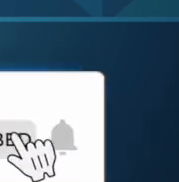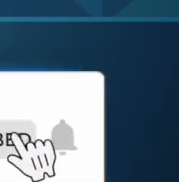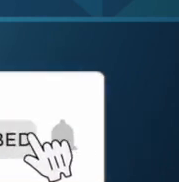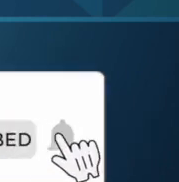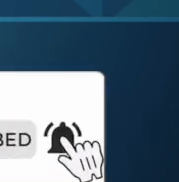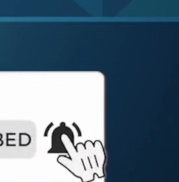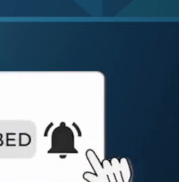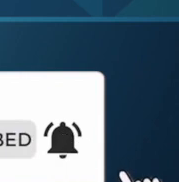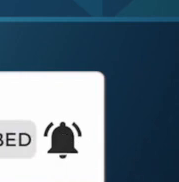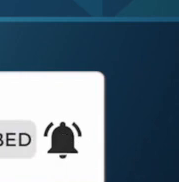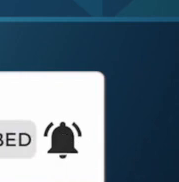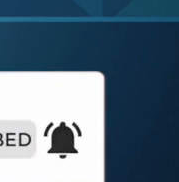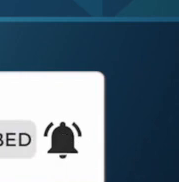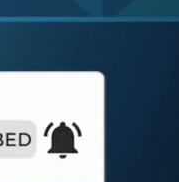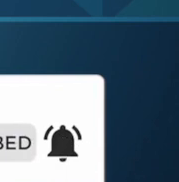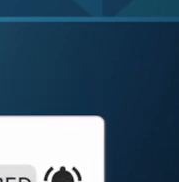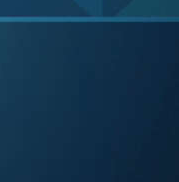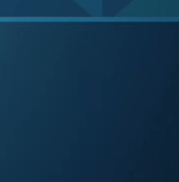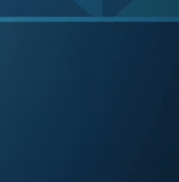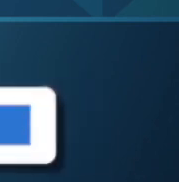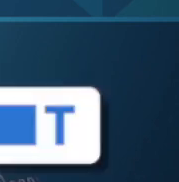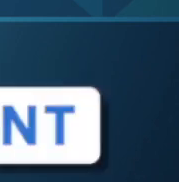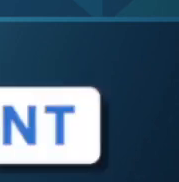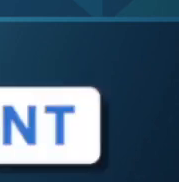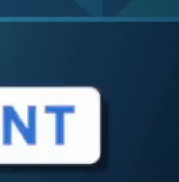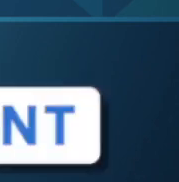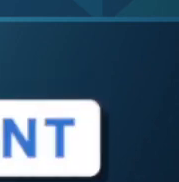RTTL, ha nehang botão notificação.